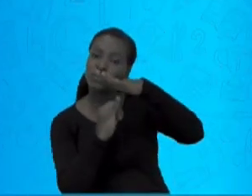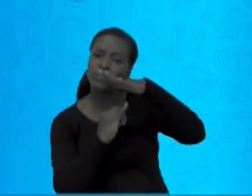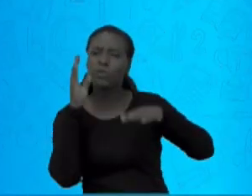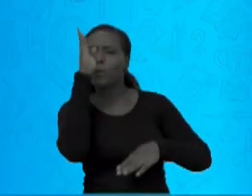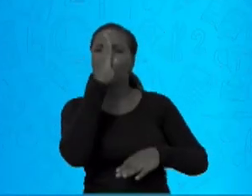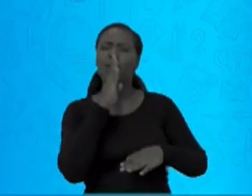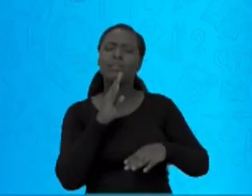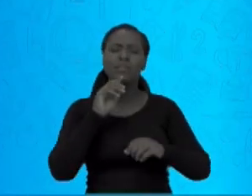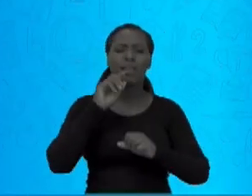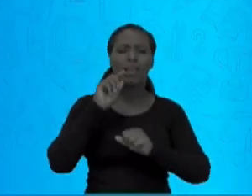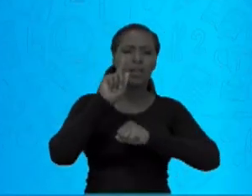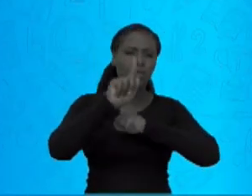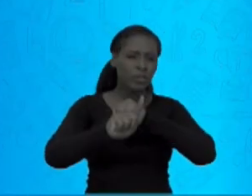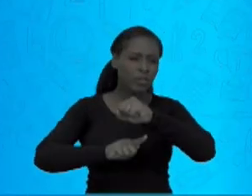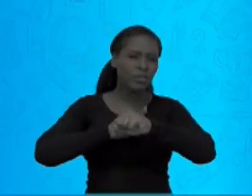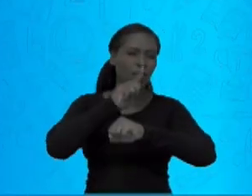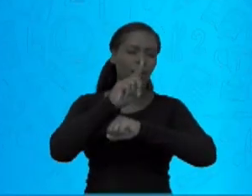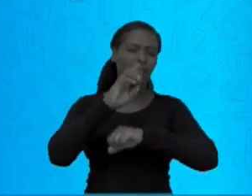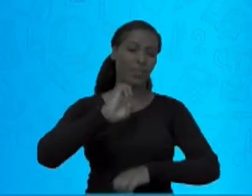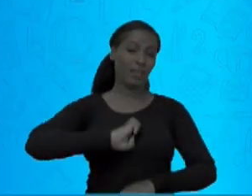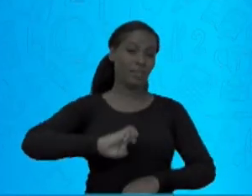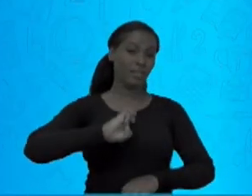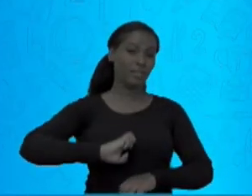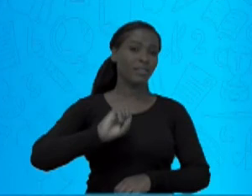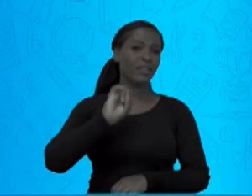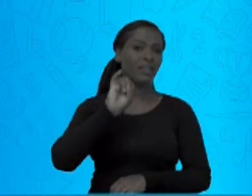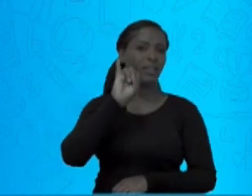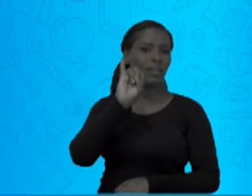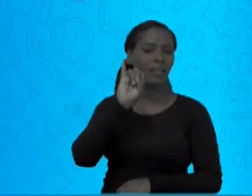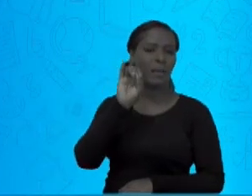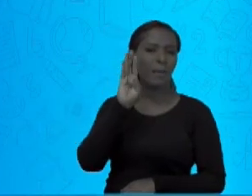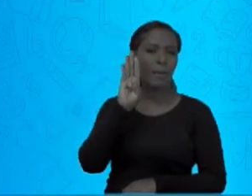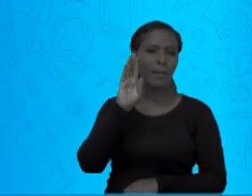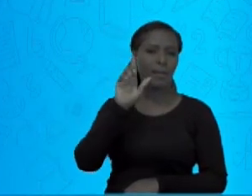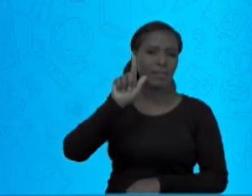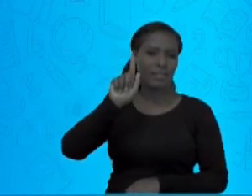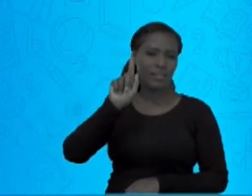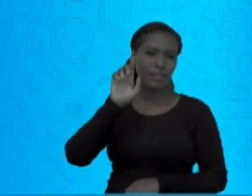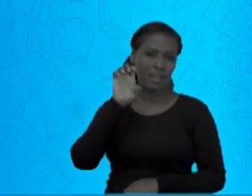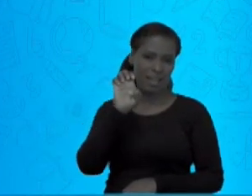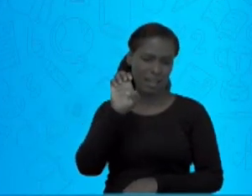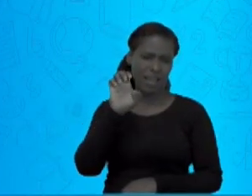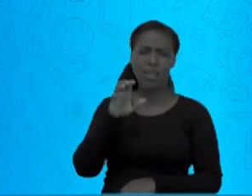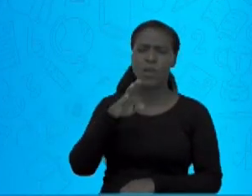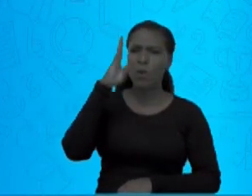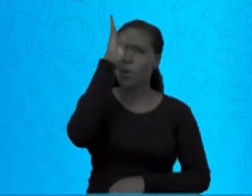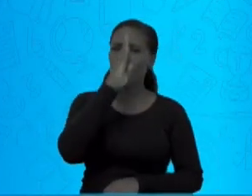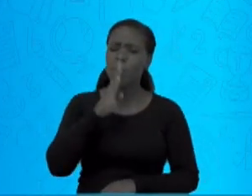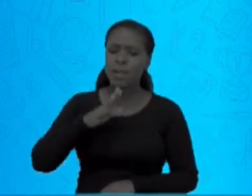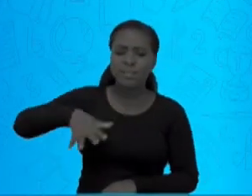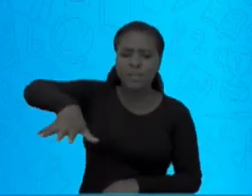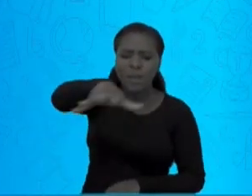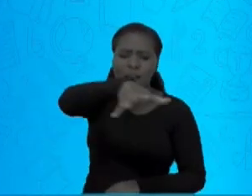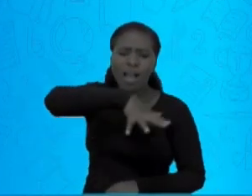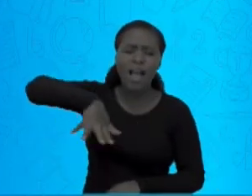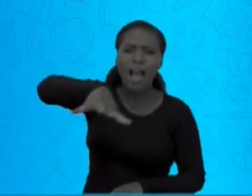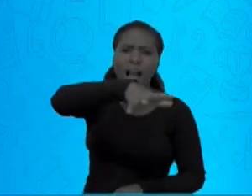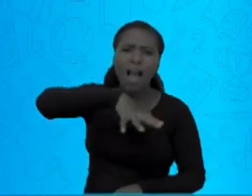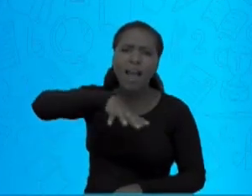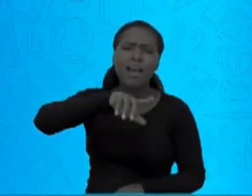e Estatística, IBGE, a área do Brasil mede aproximadamente